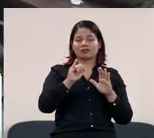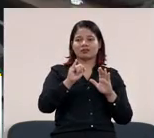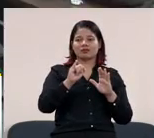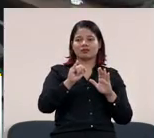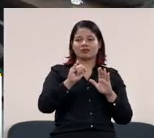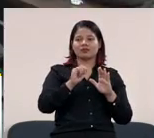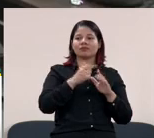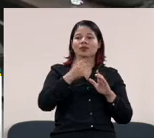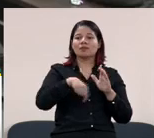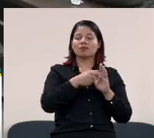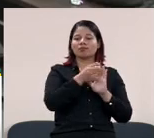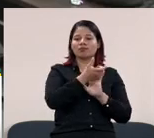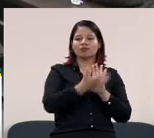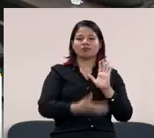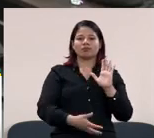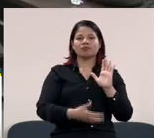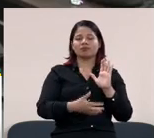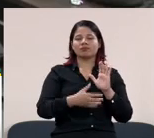Feita a leitura, senhor presidente.